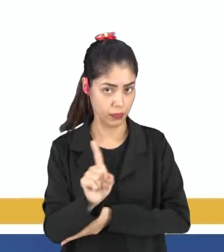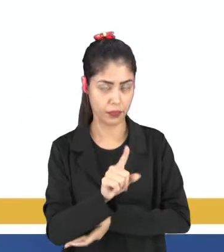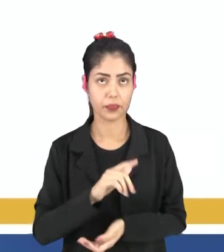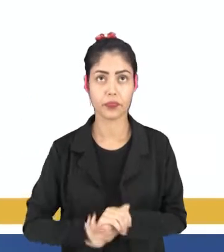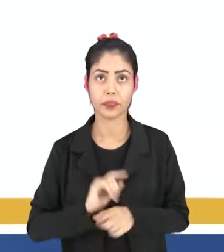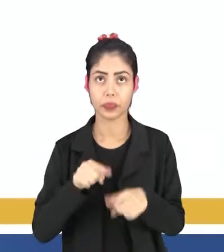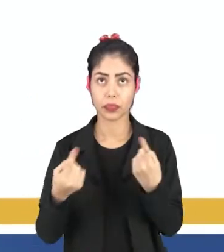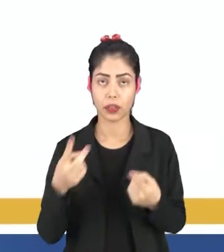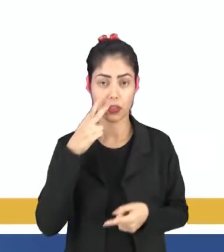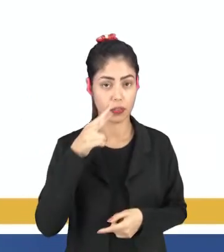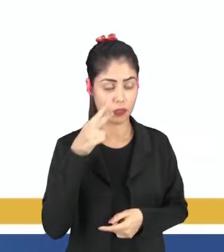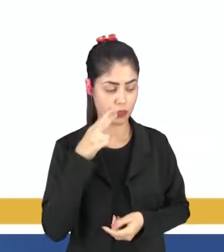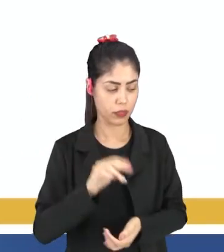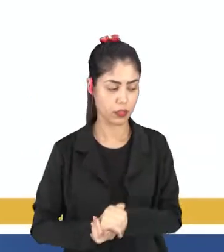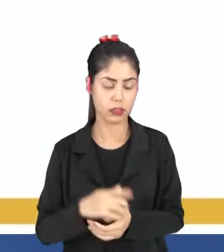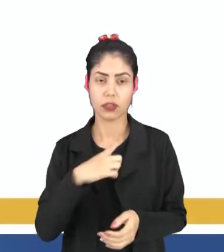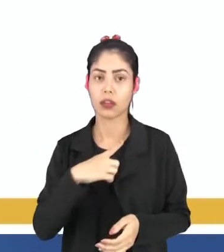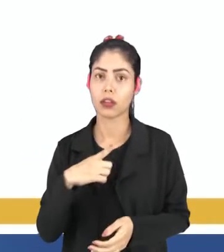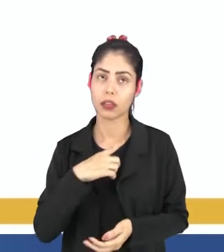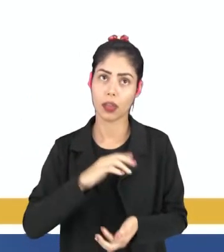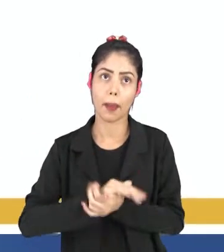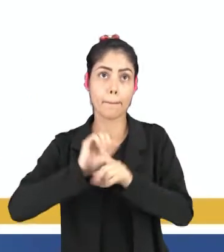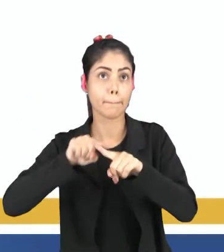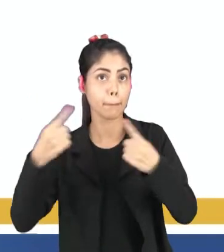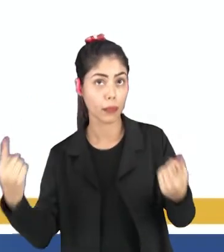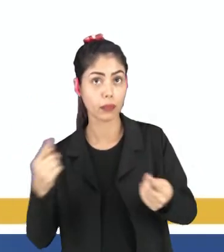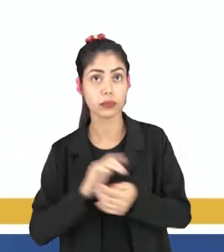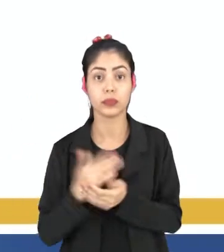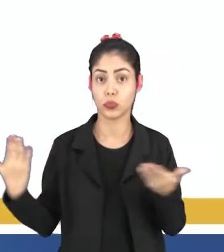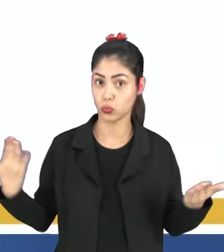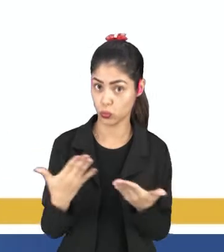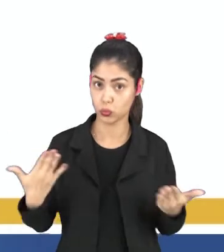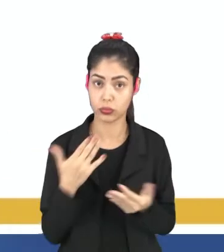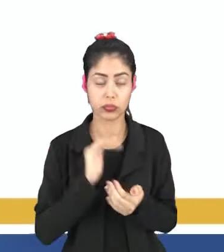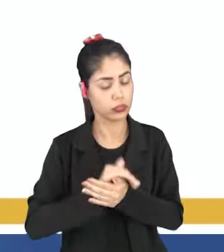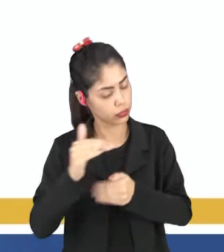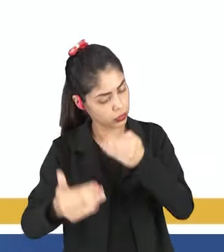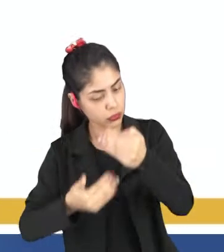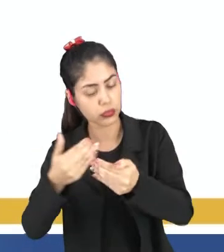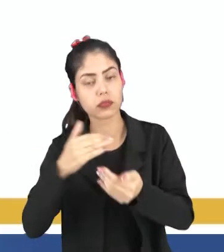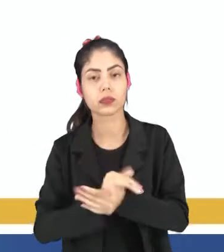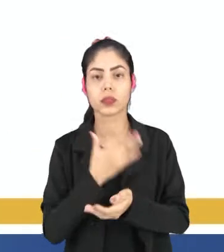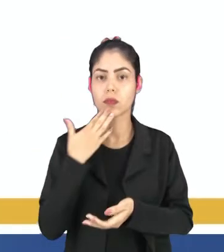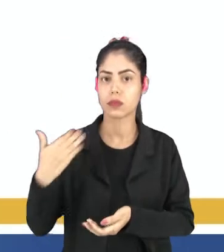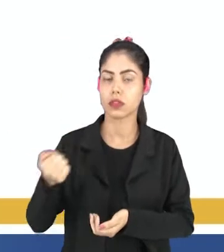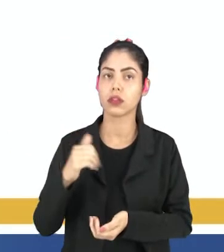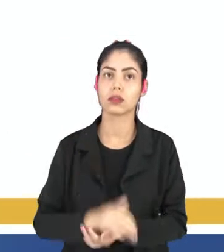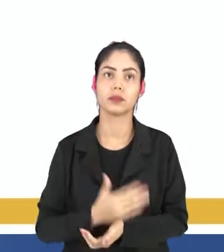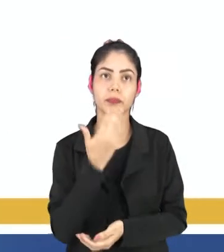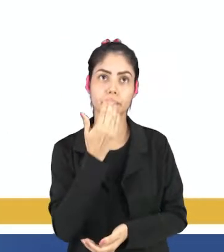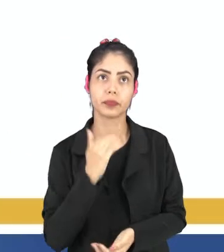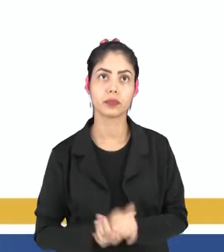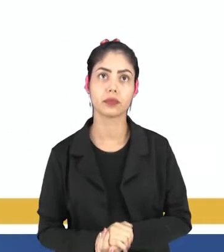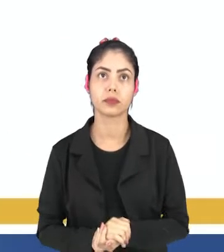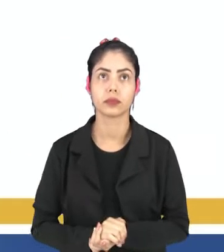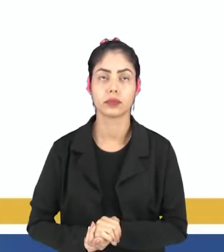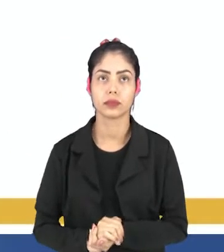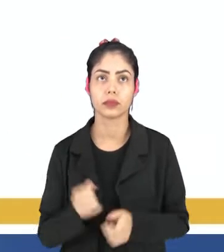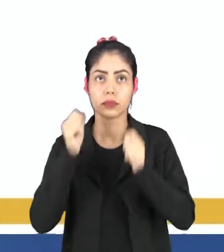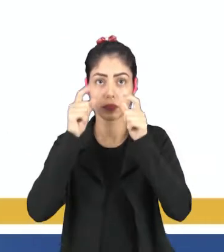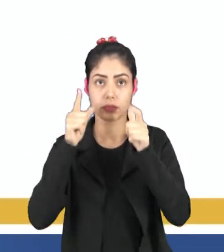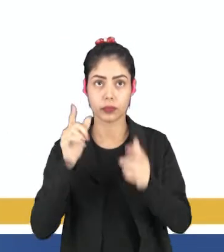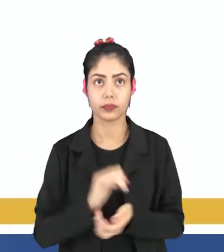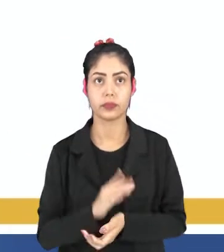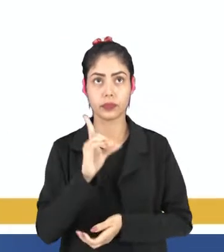utilizado. Nós vamos ver que existem métodos mais atuais, né, mais desenvolvidos para conservar os alimentos. Tá? Mas vamos dar aqui um pouquinho de atenção para